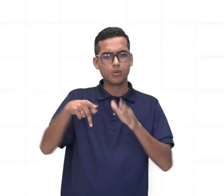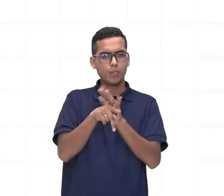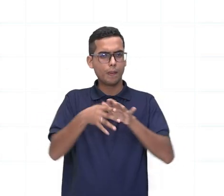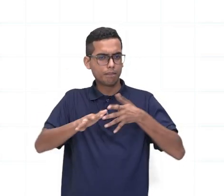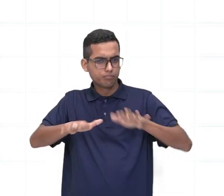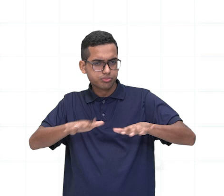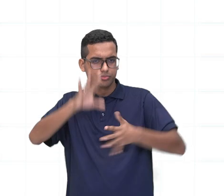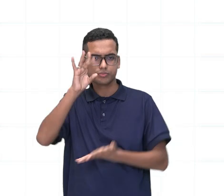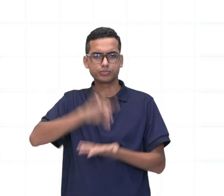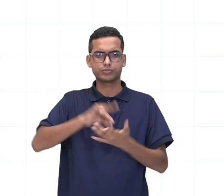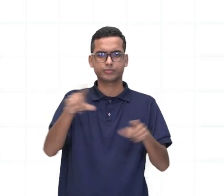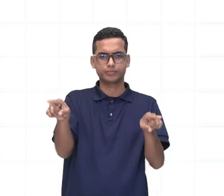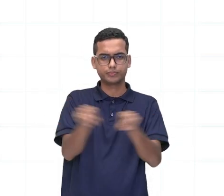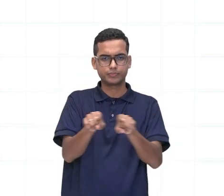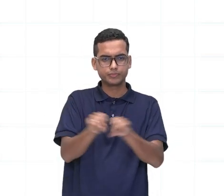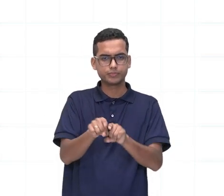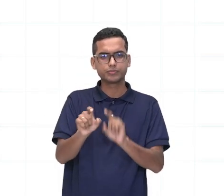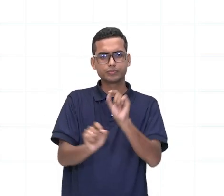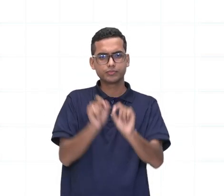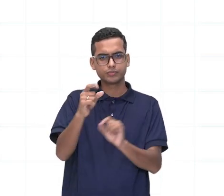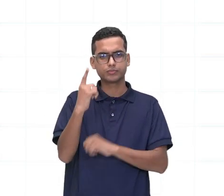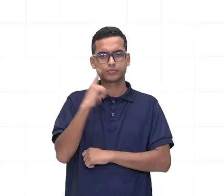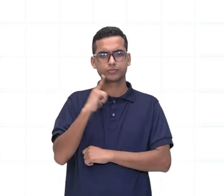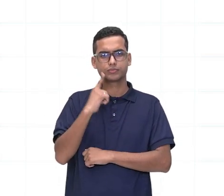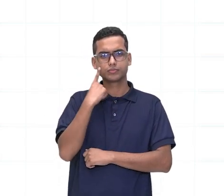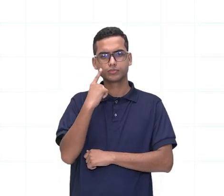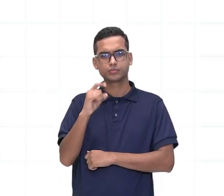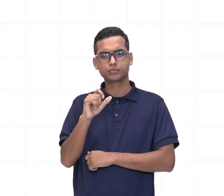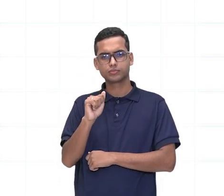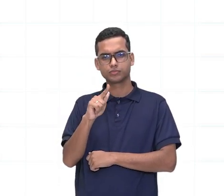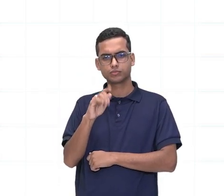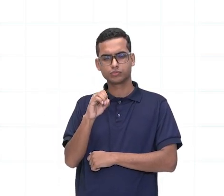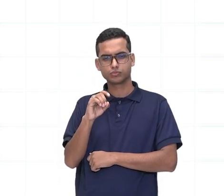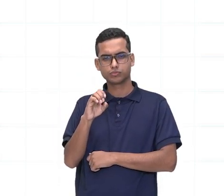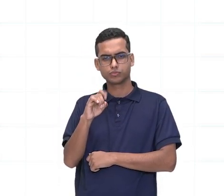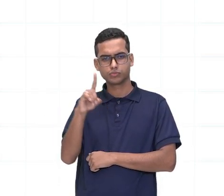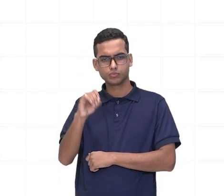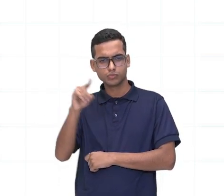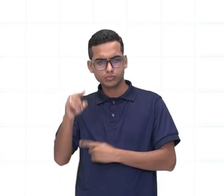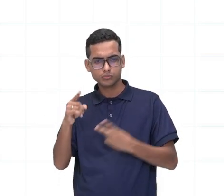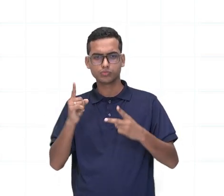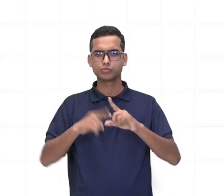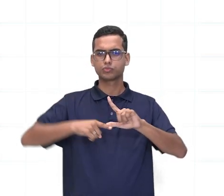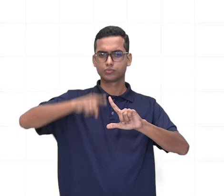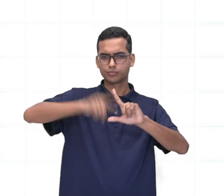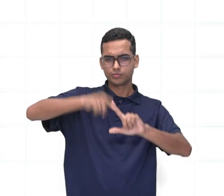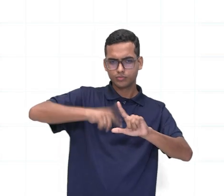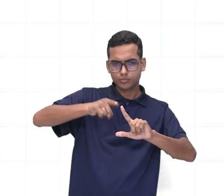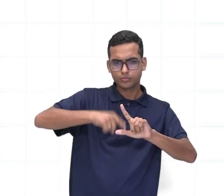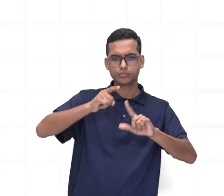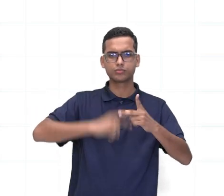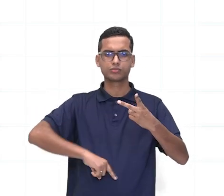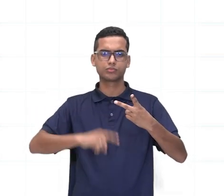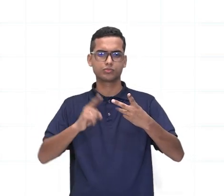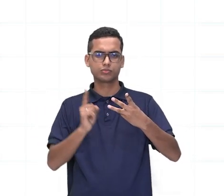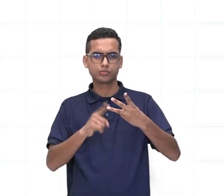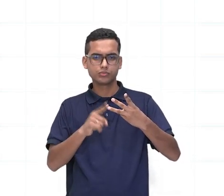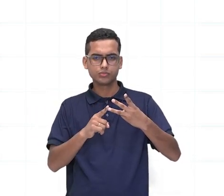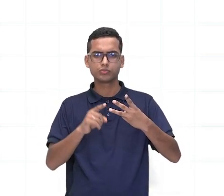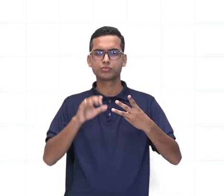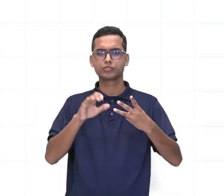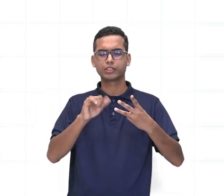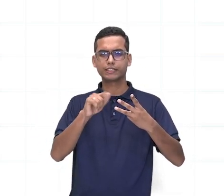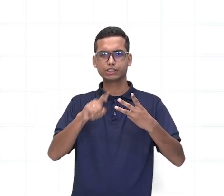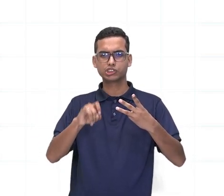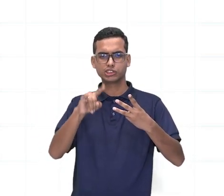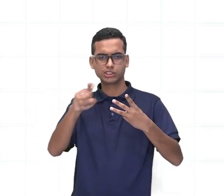sem altura definida, como agogô, cachixi, triângulo, clave, e instrumento com